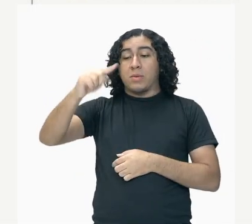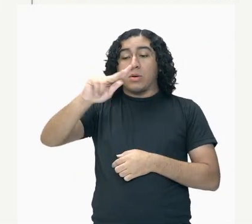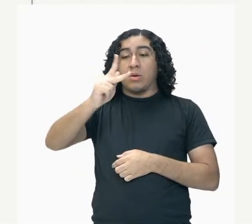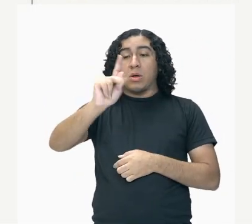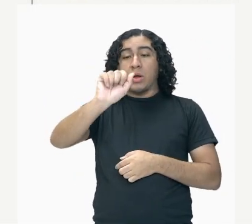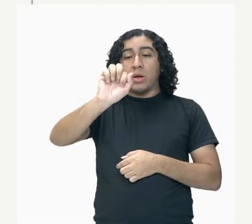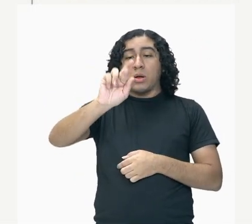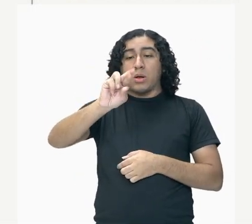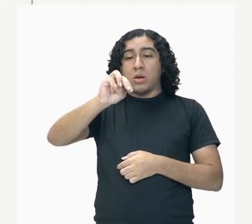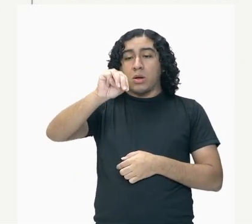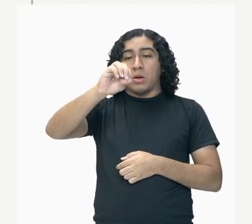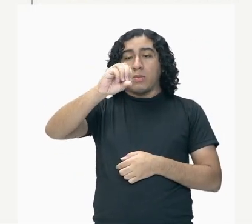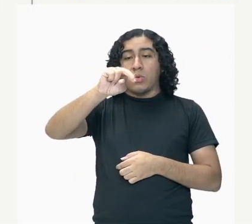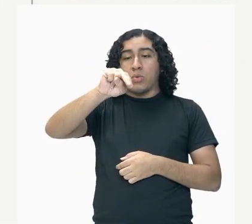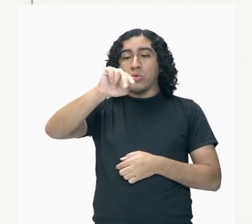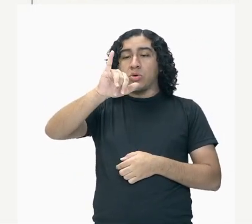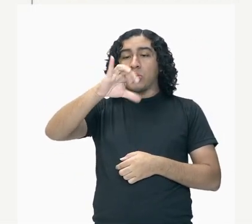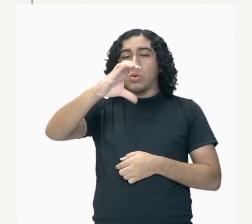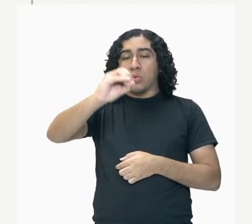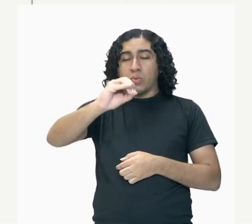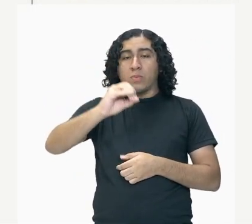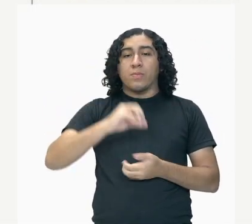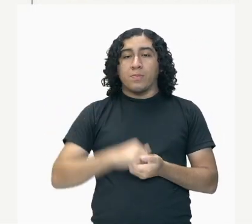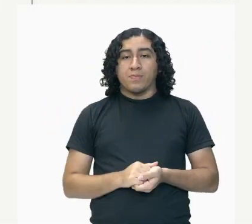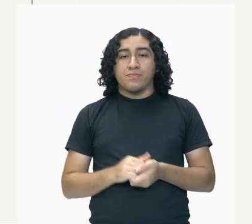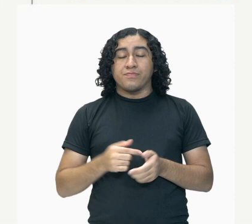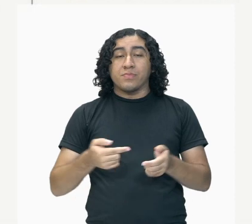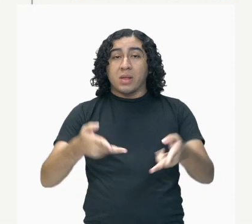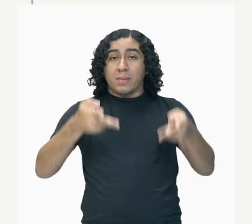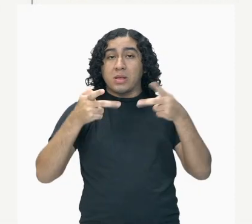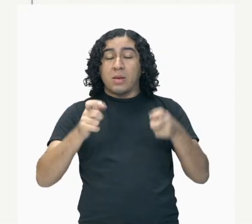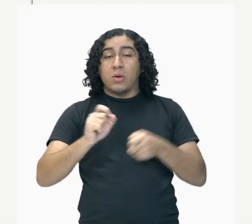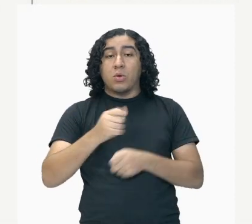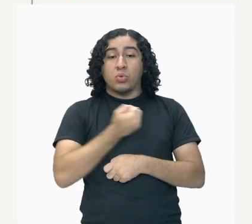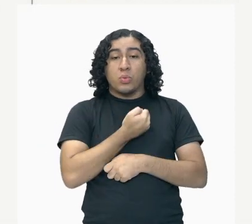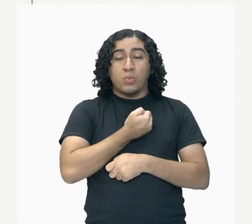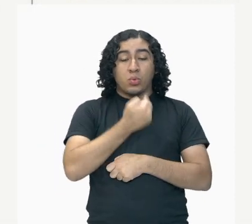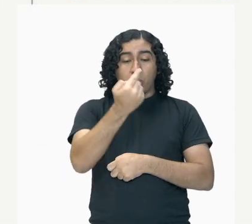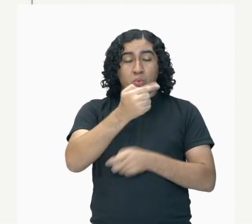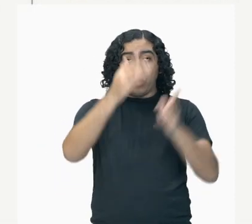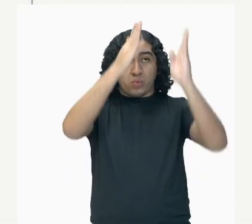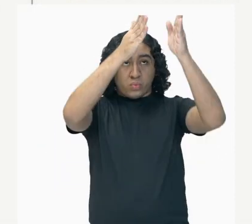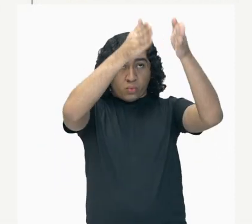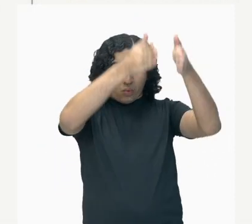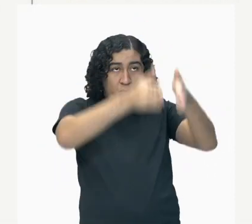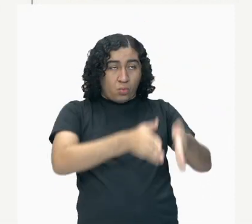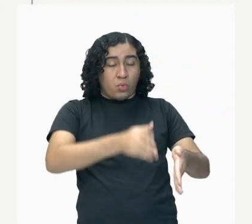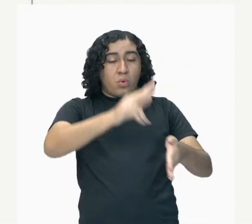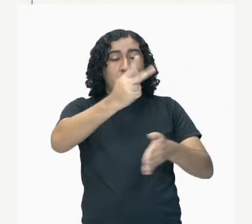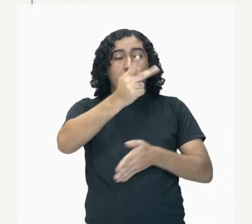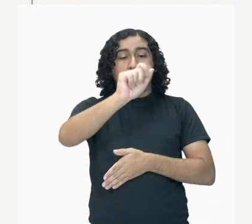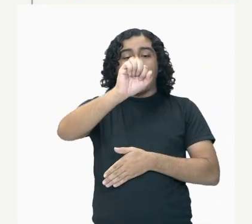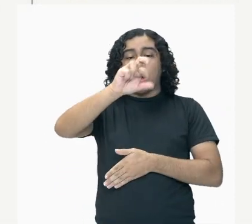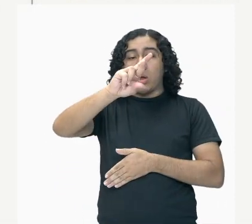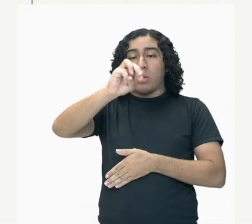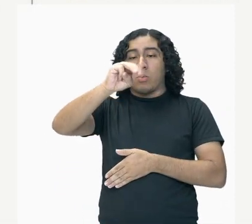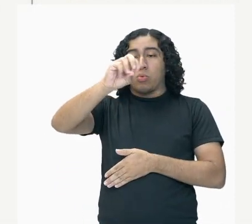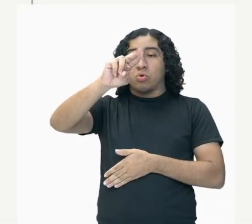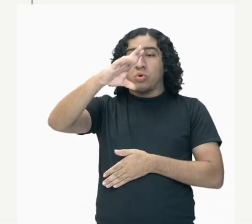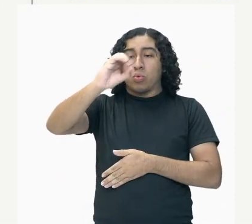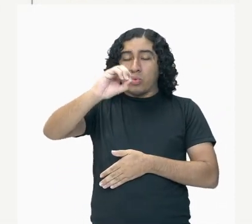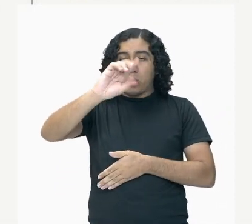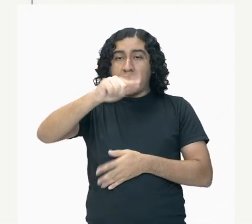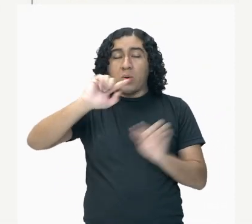esse número um aqui esse n é o número de harmônicos que a gente também pode associar o número de ventres tá que